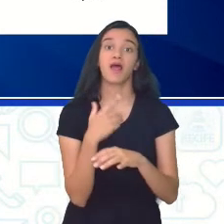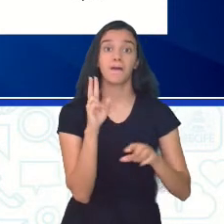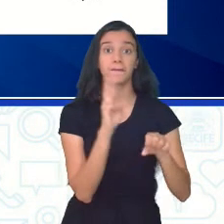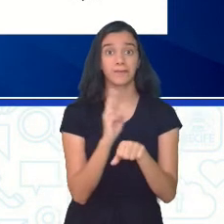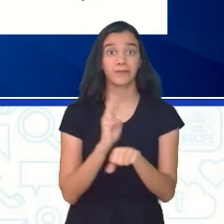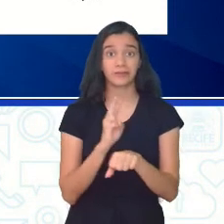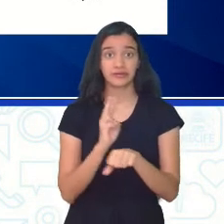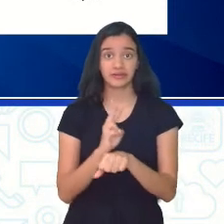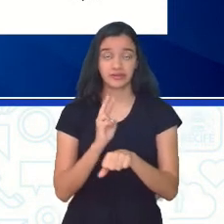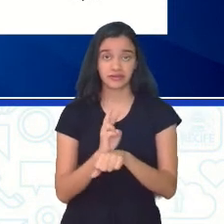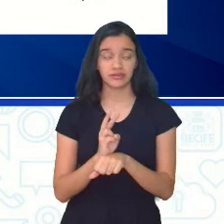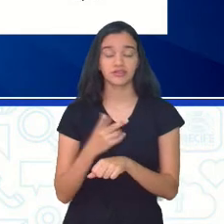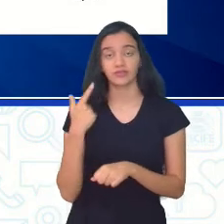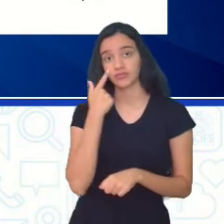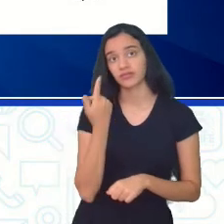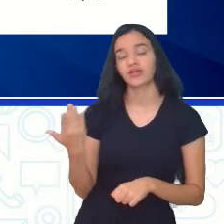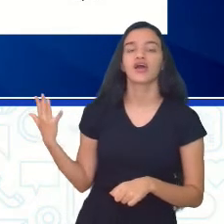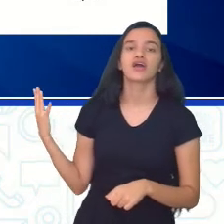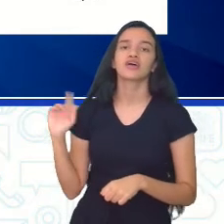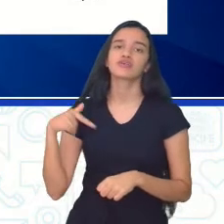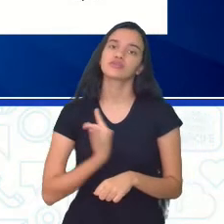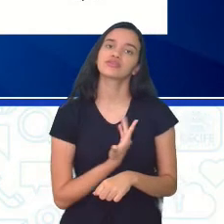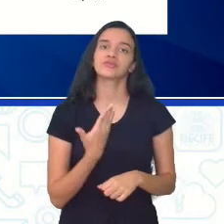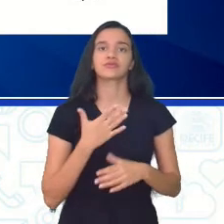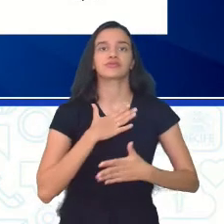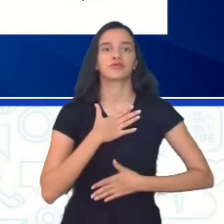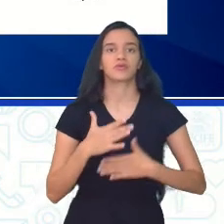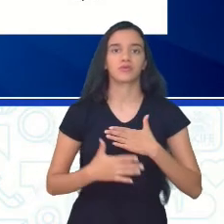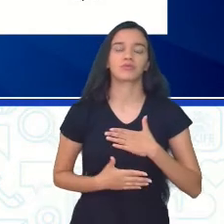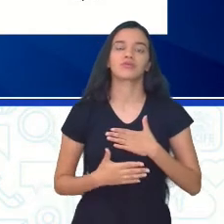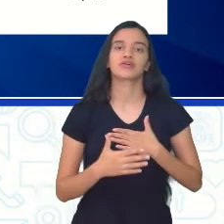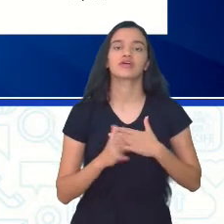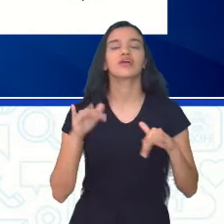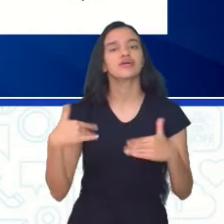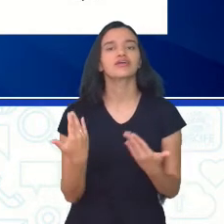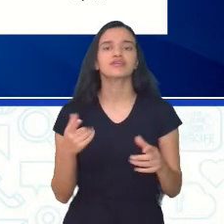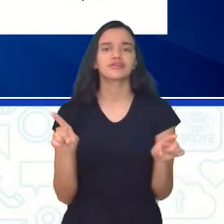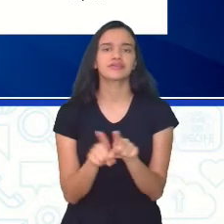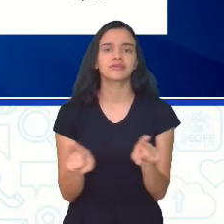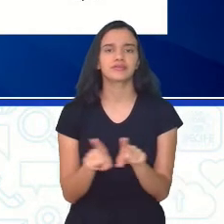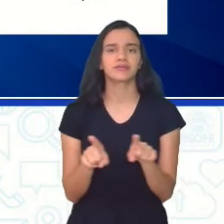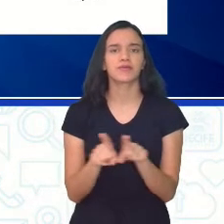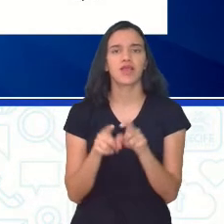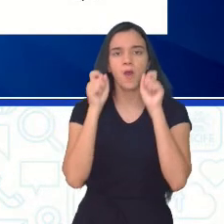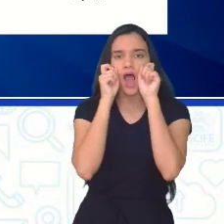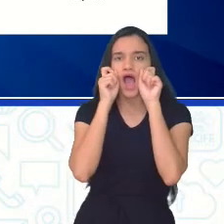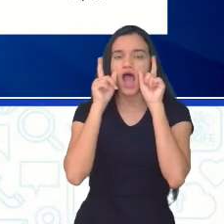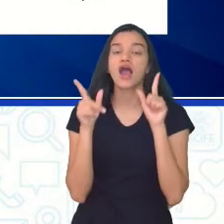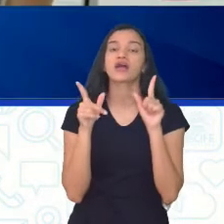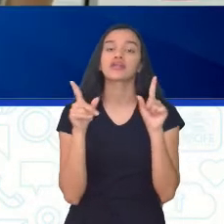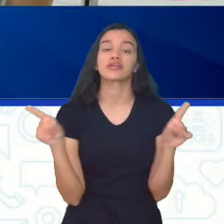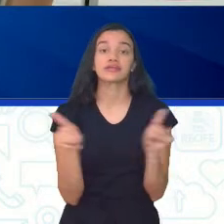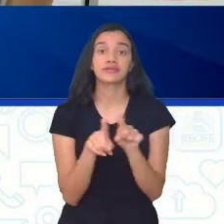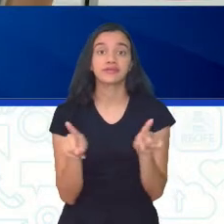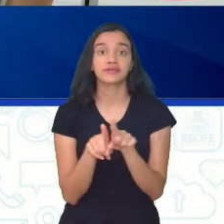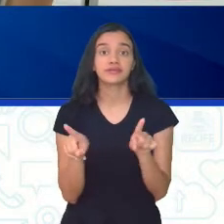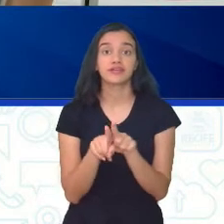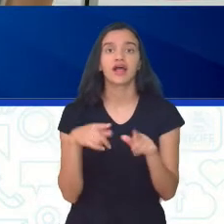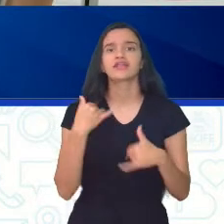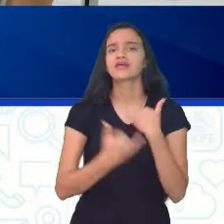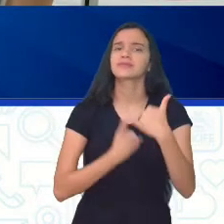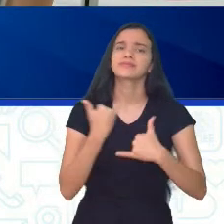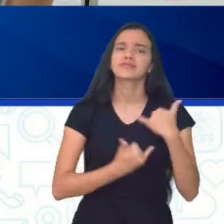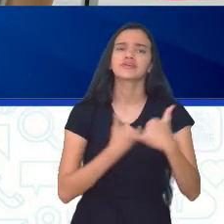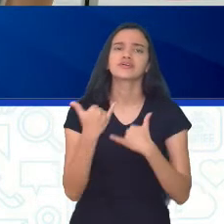proteger algo que é fantástico dentro do nosso corpo. Então, mais uma vez, a questão aí, eu alerto, a questão aí das